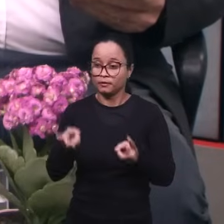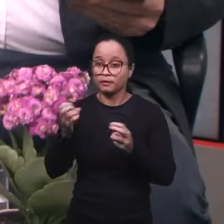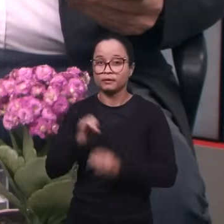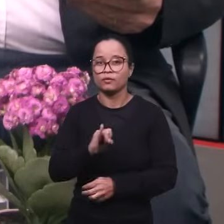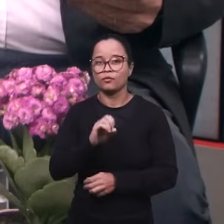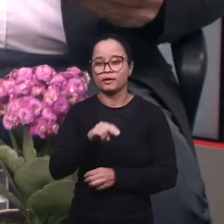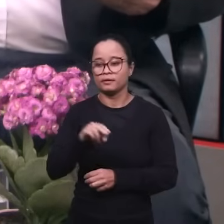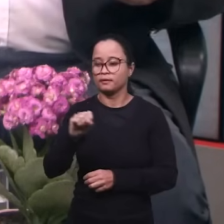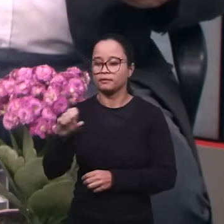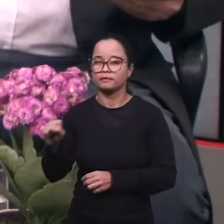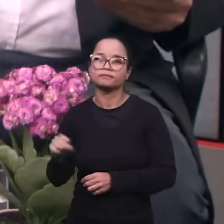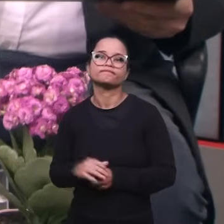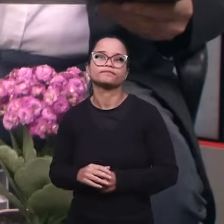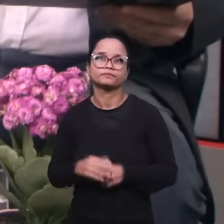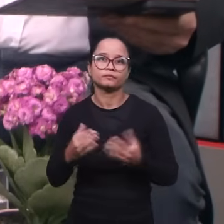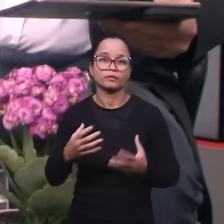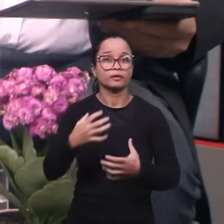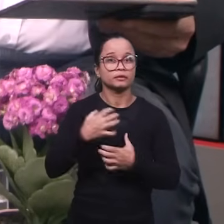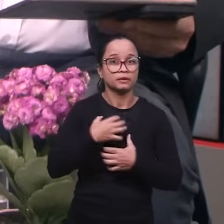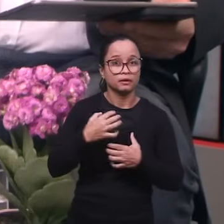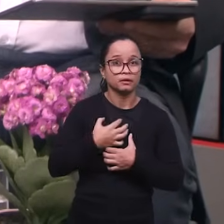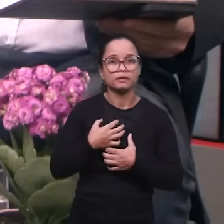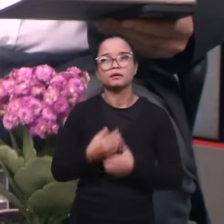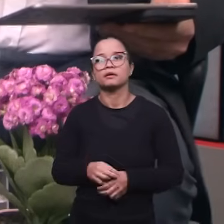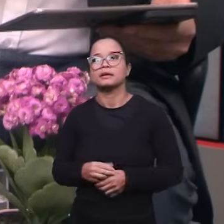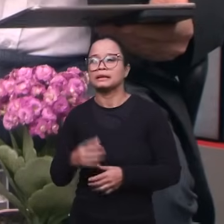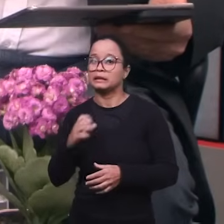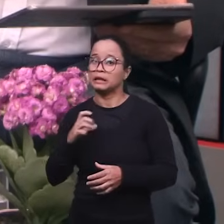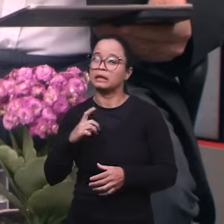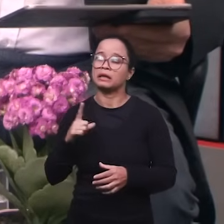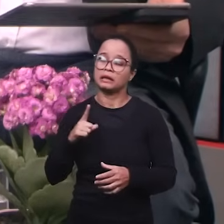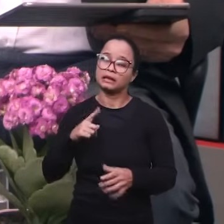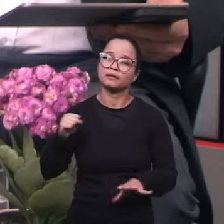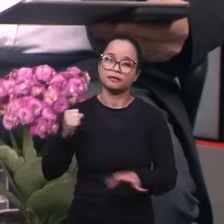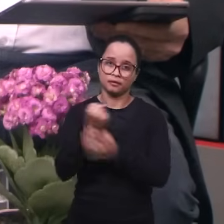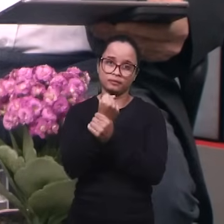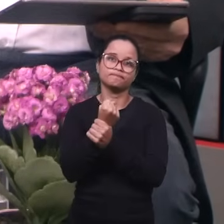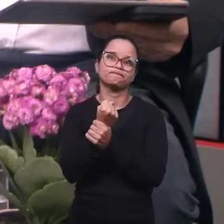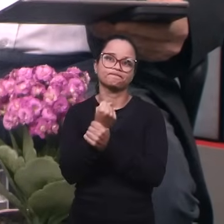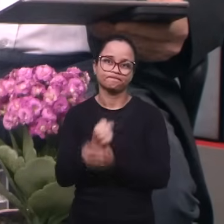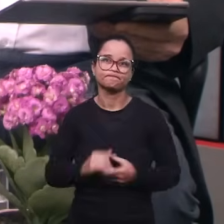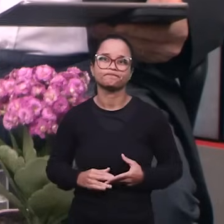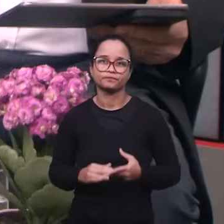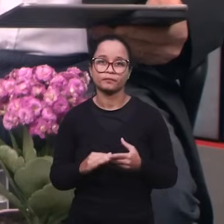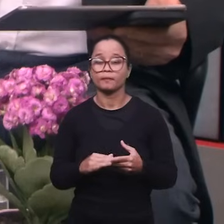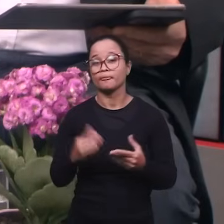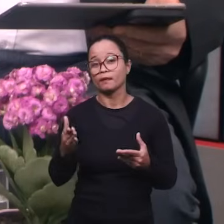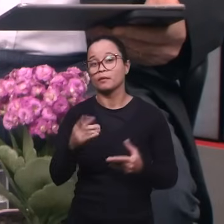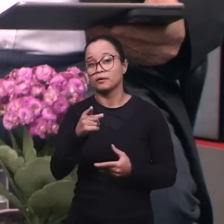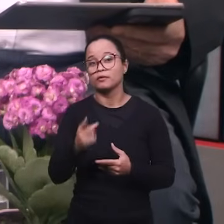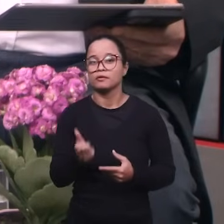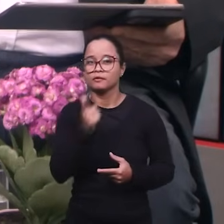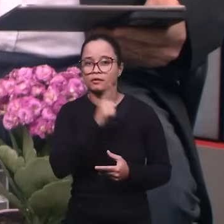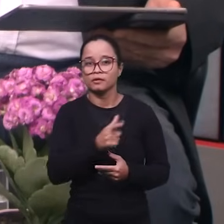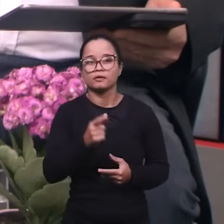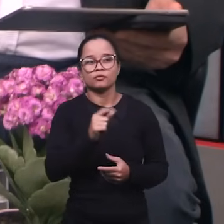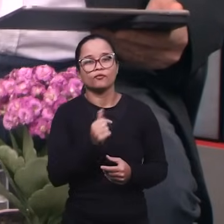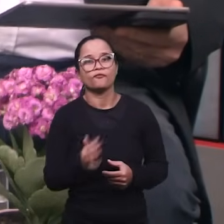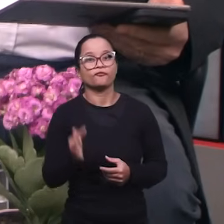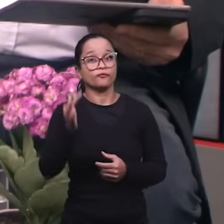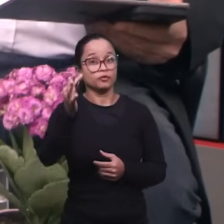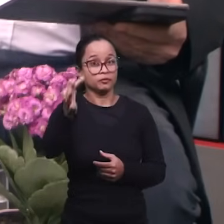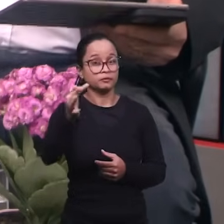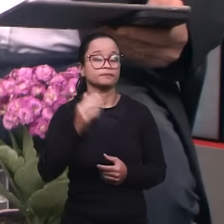o INSS é uma forma, né, que tem o seu grau de segurança para fins de você estar investindo